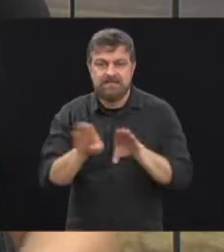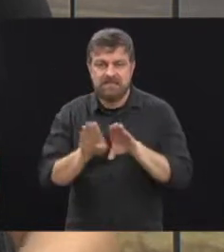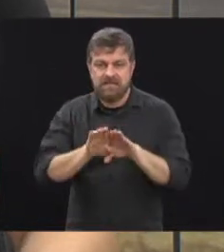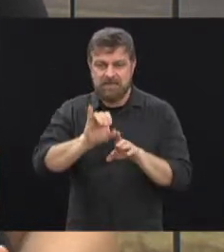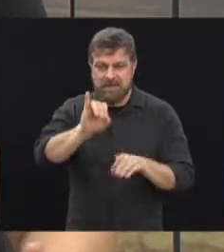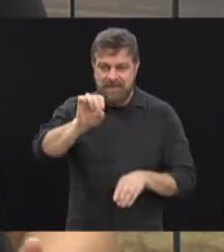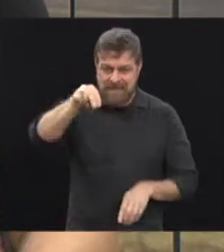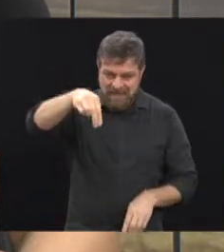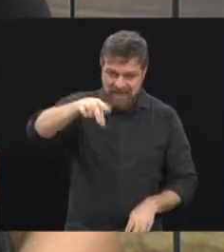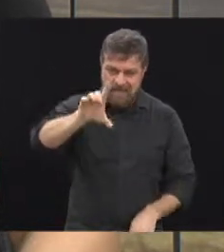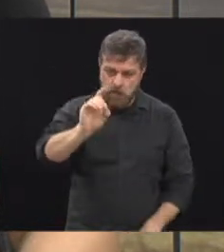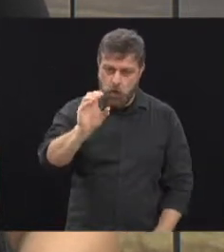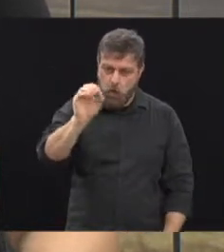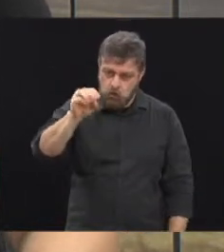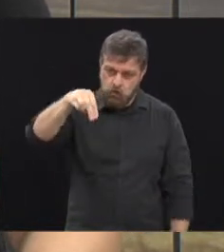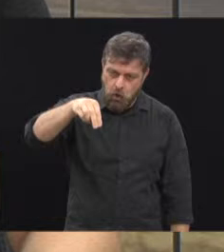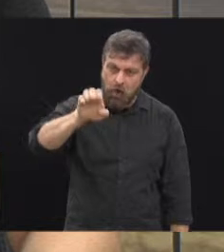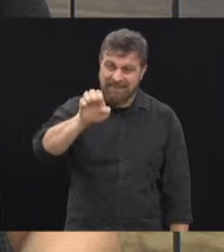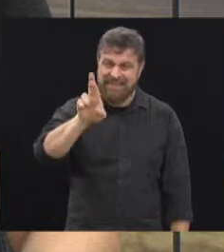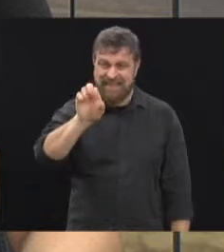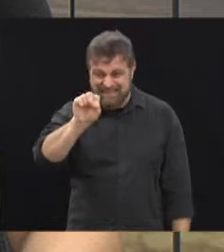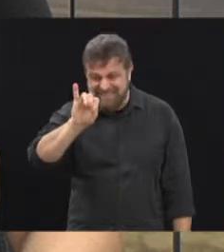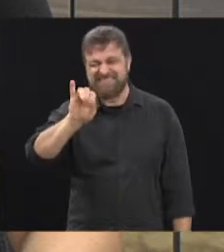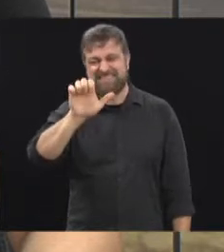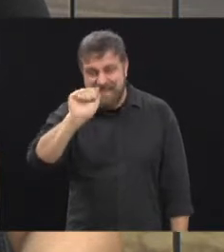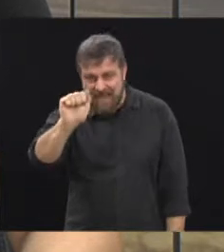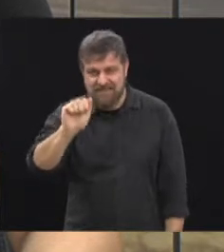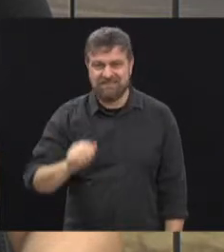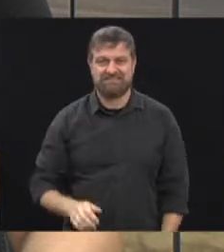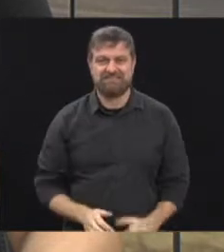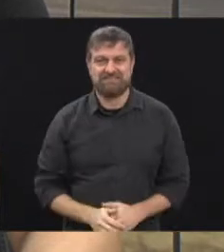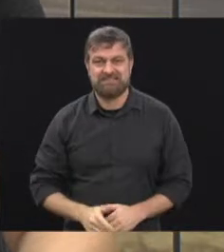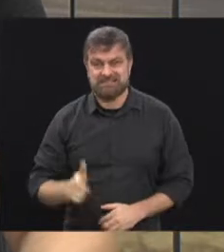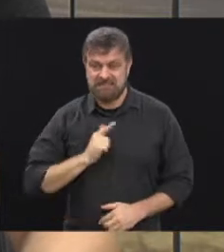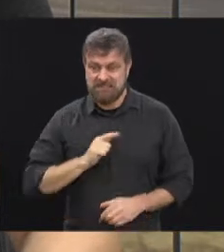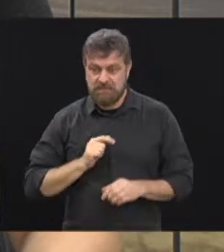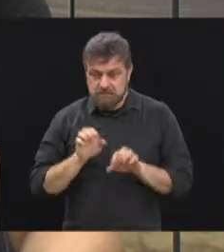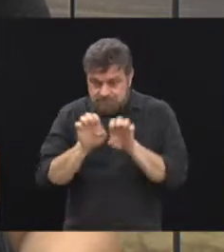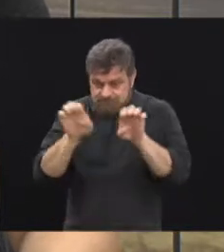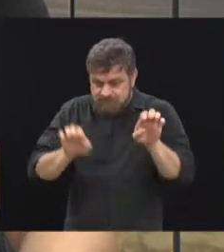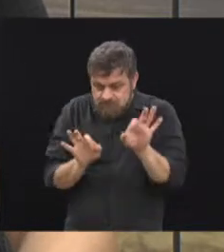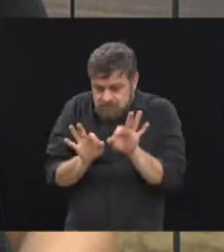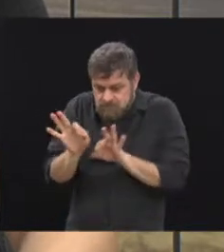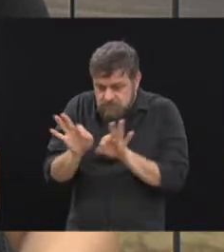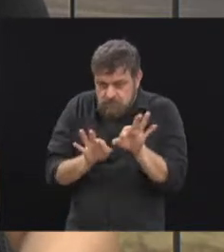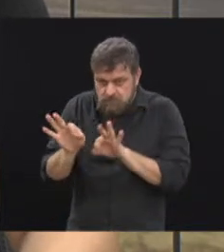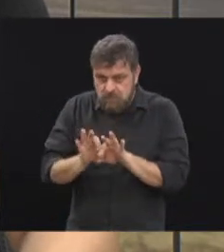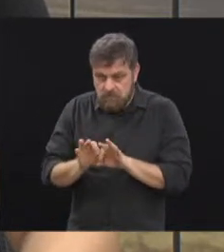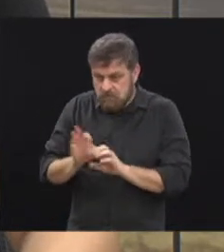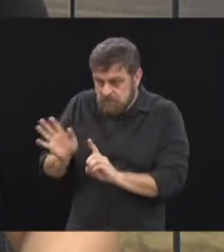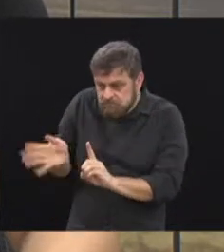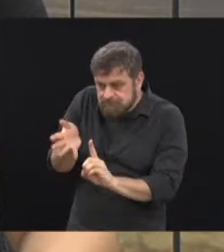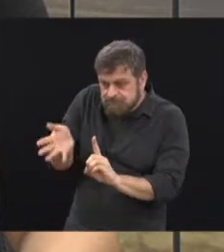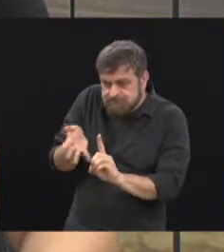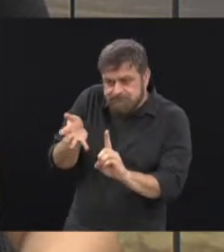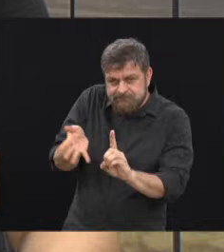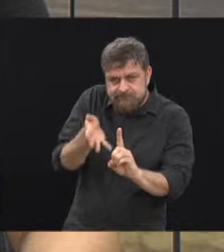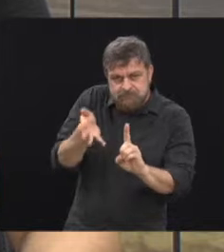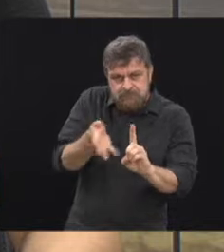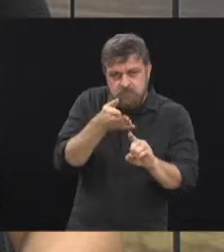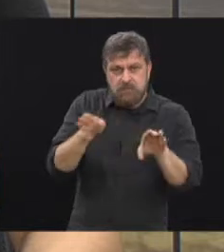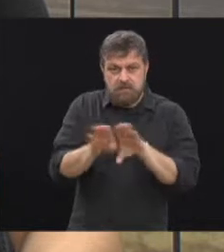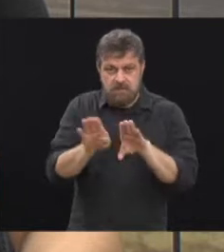a gente vai subindo de 2 em 2 e para fazer estruturar bem isso para o viajante, a gente